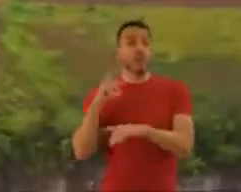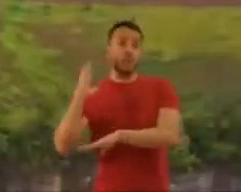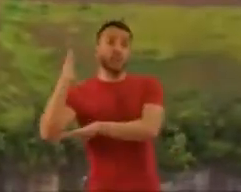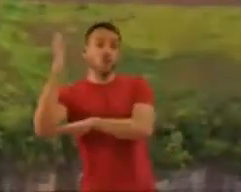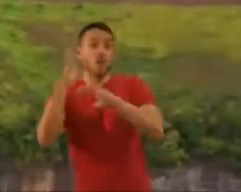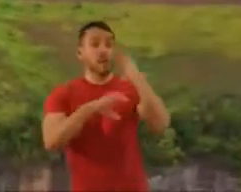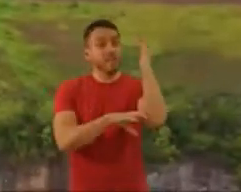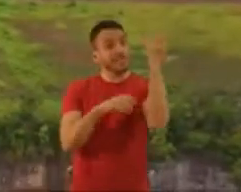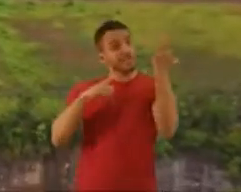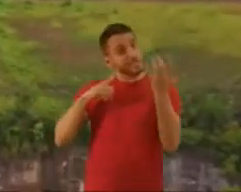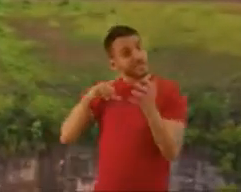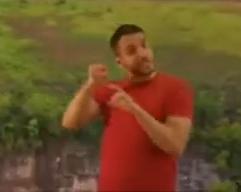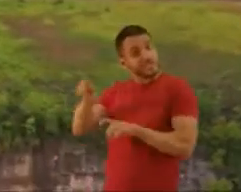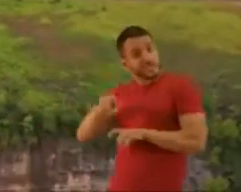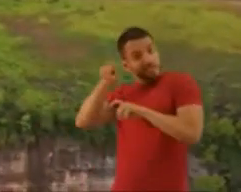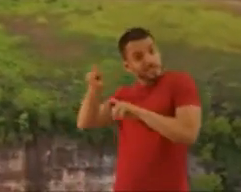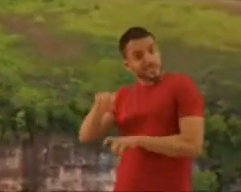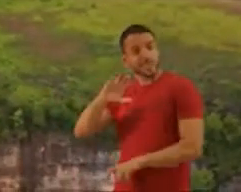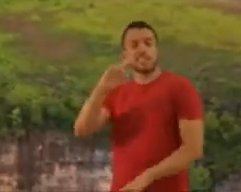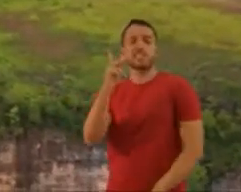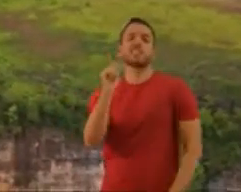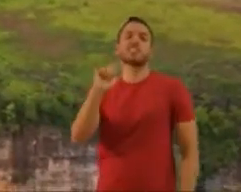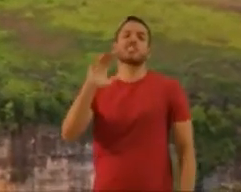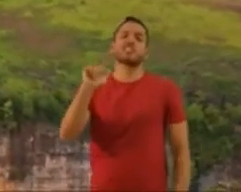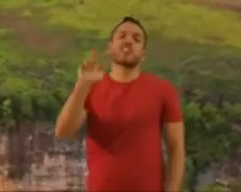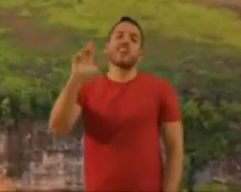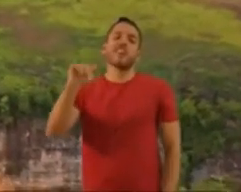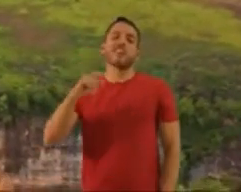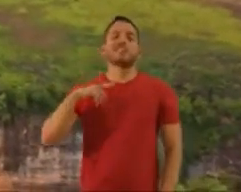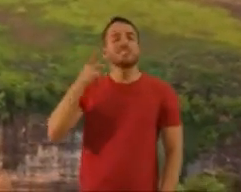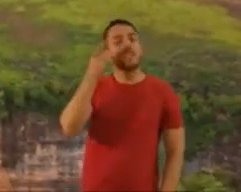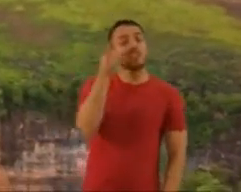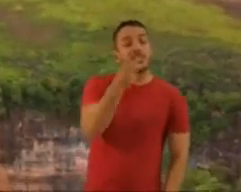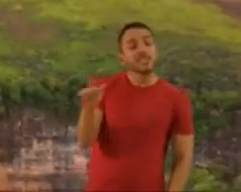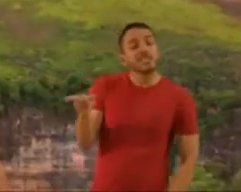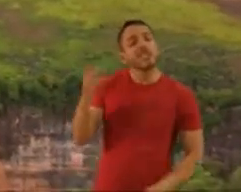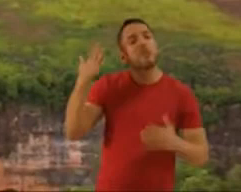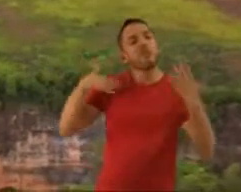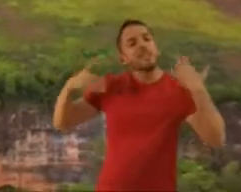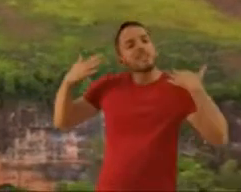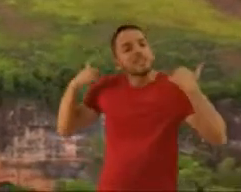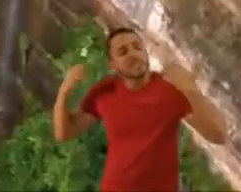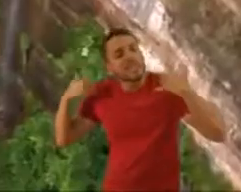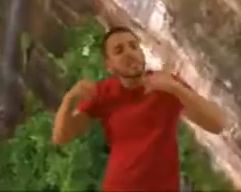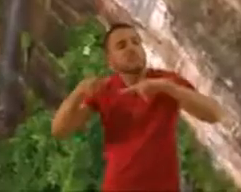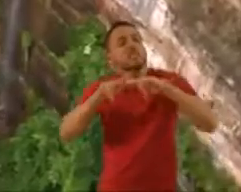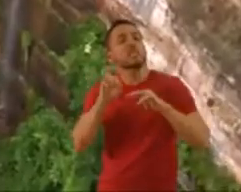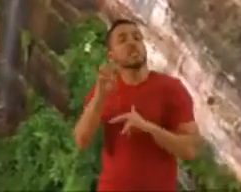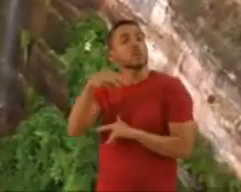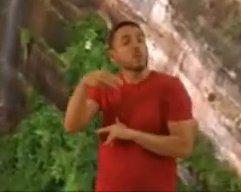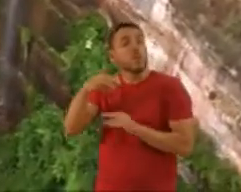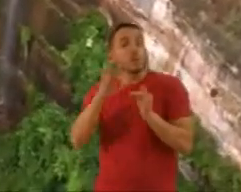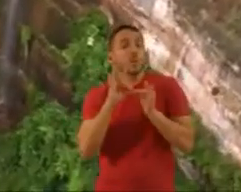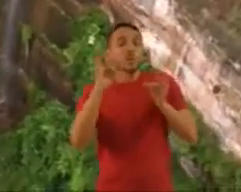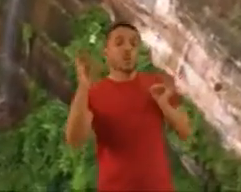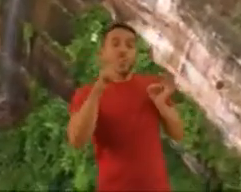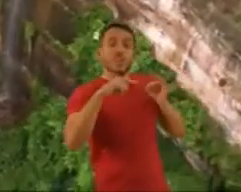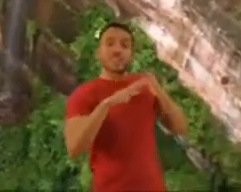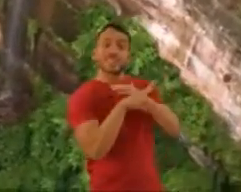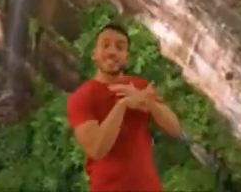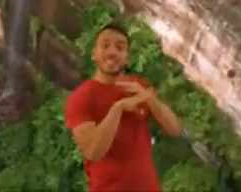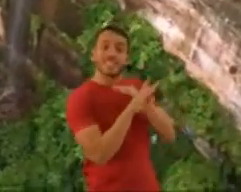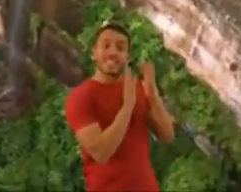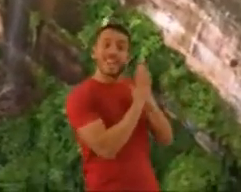sítios, chácaras que recebem com passeios a 5 minutos do centro da cidade. A gente tem cachoeiras dentro do